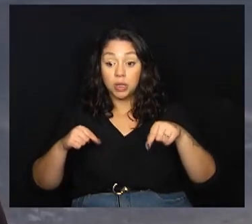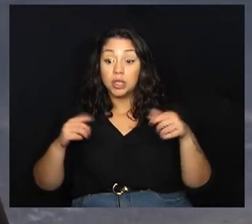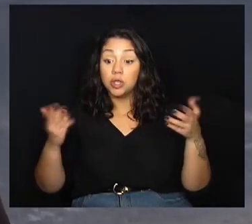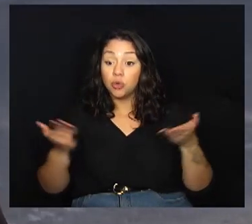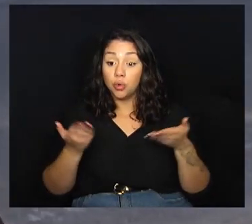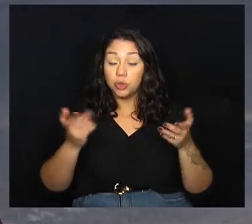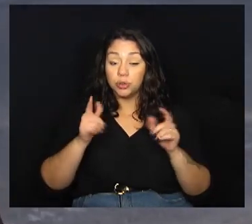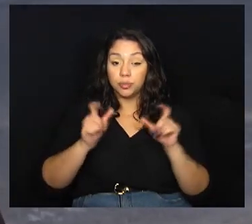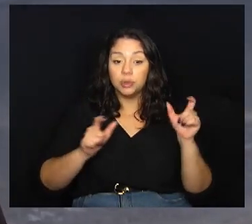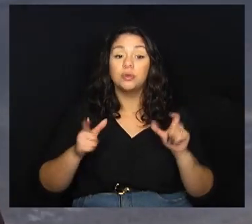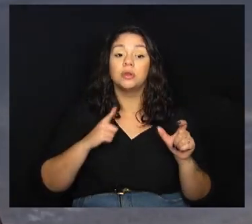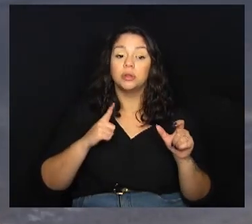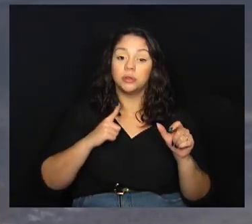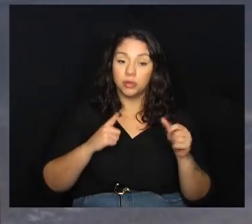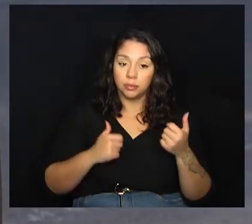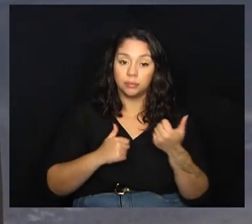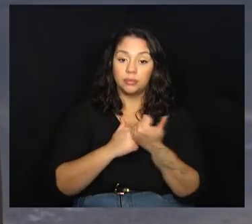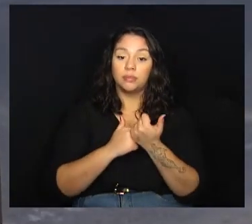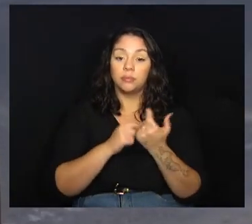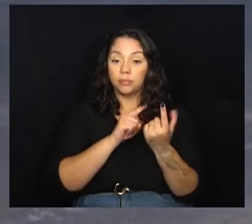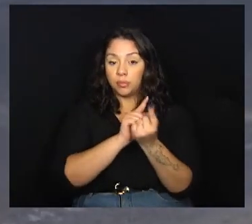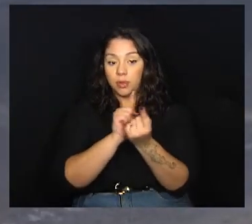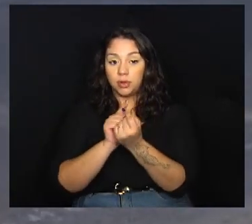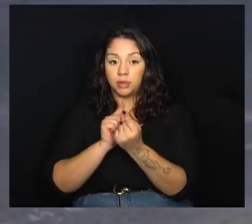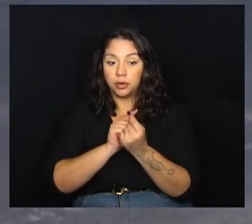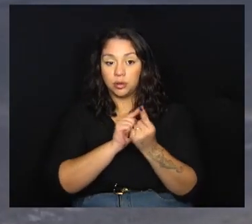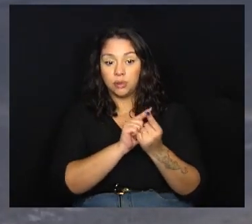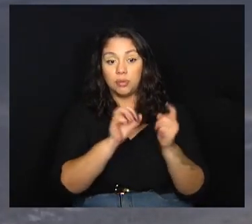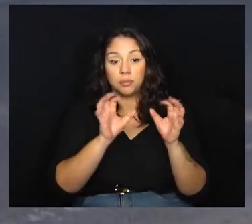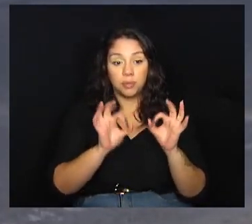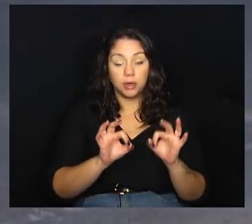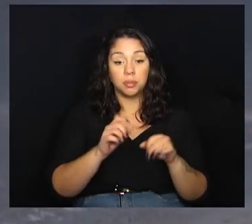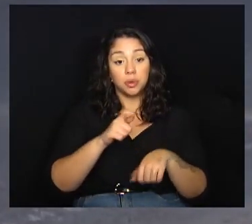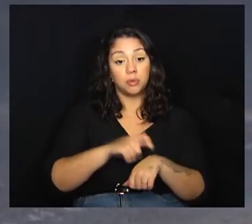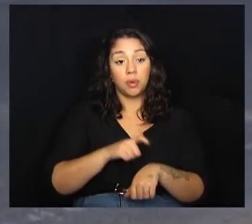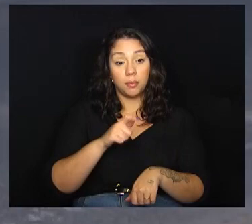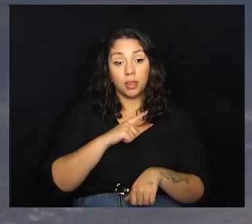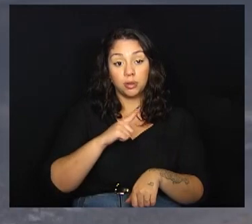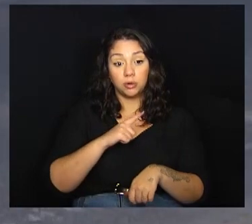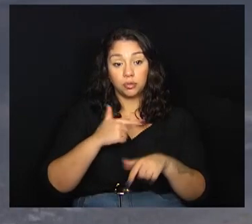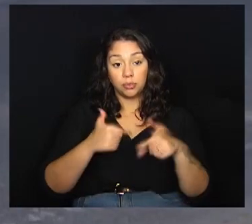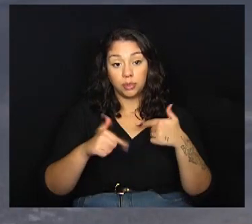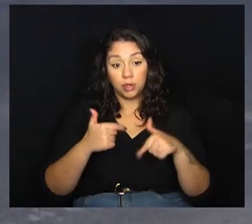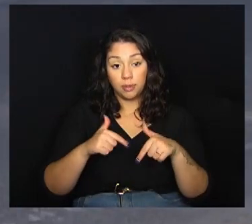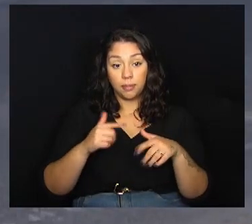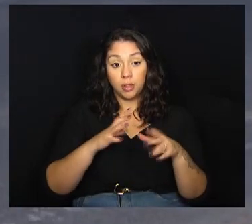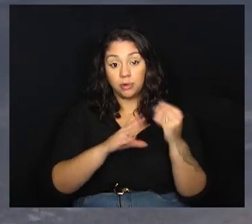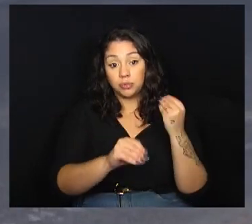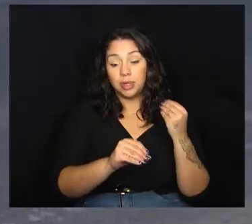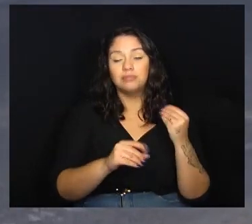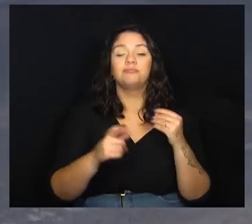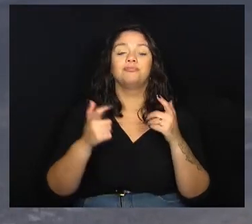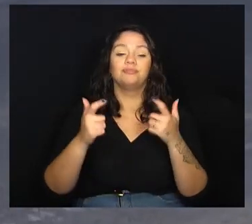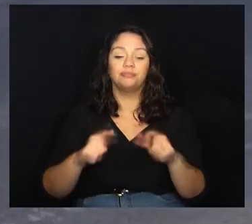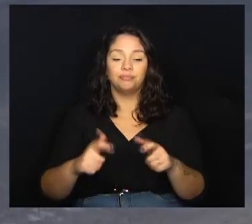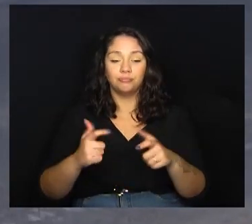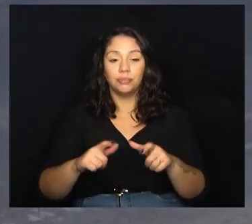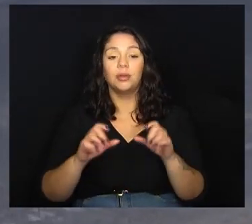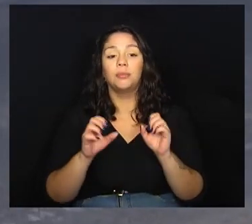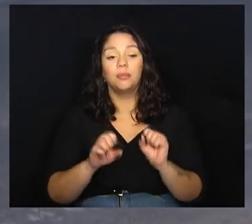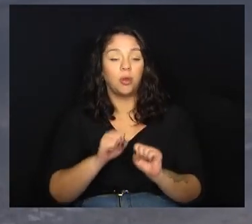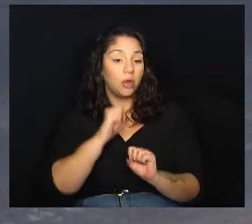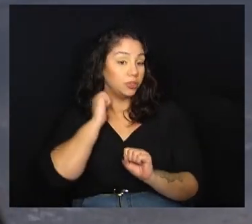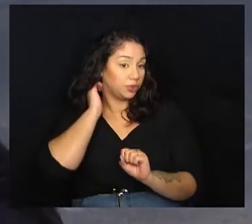sendo assistidas, bem atendidas, e no momento que elas saem do trabalho, elas vêm para um local onde elas podem, de alguma